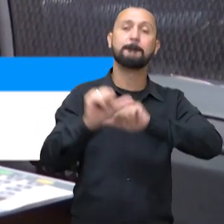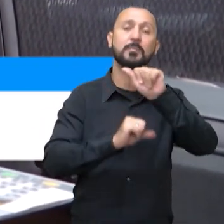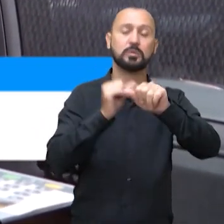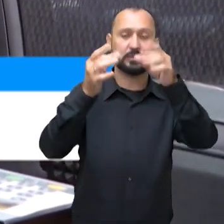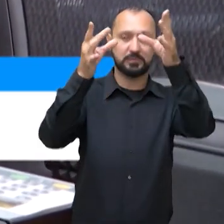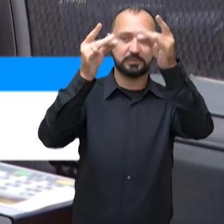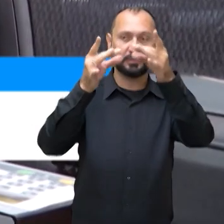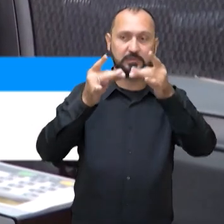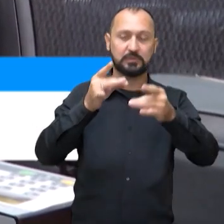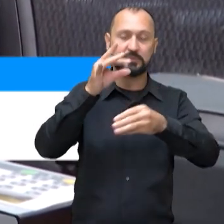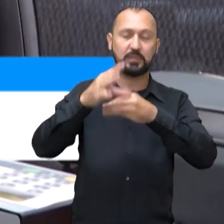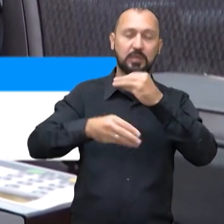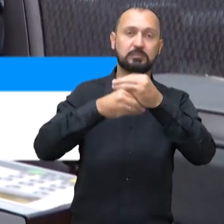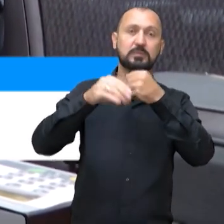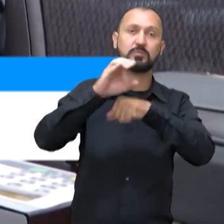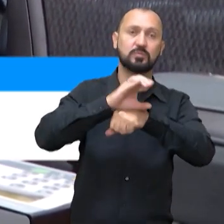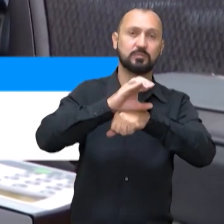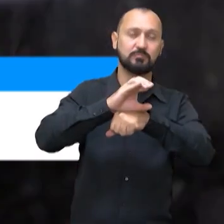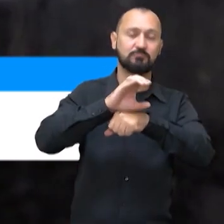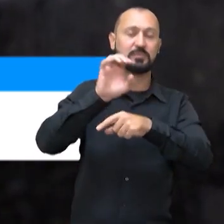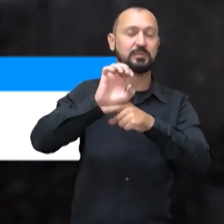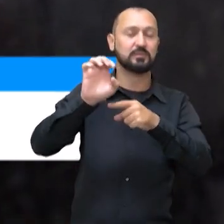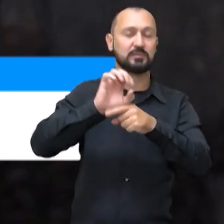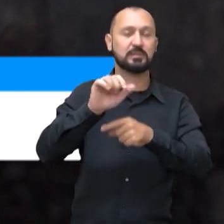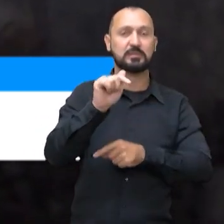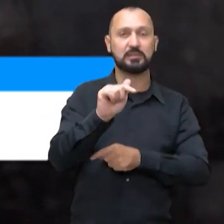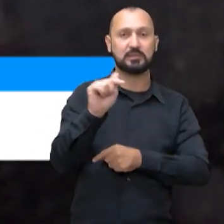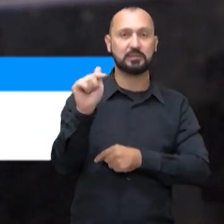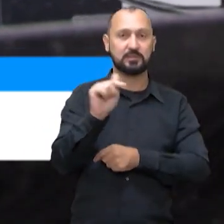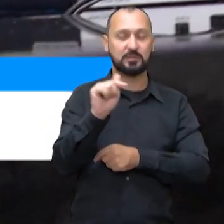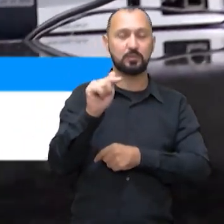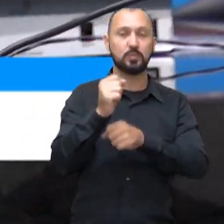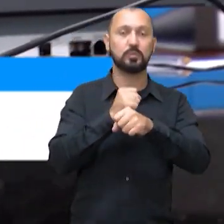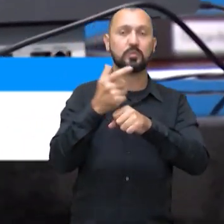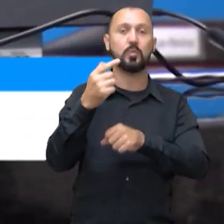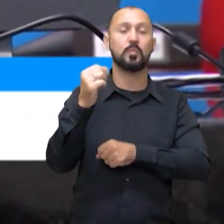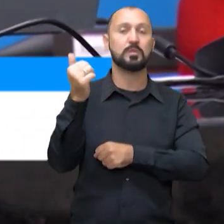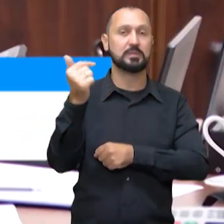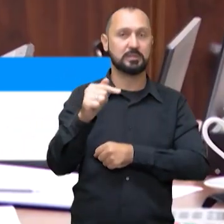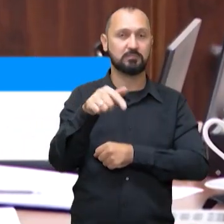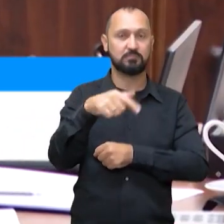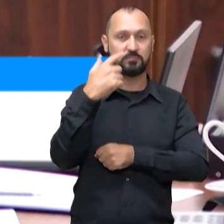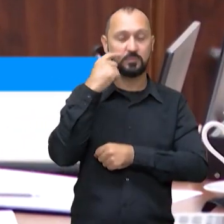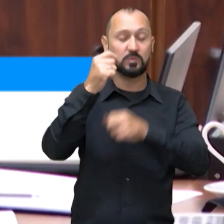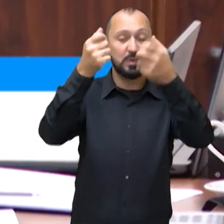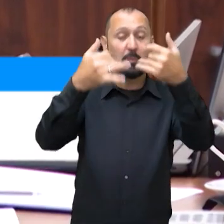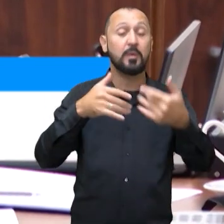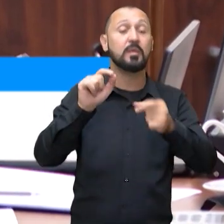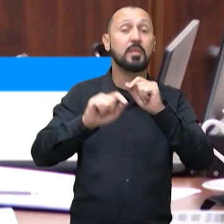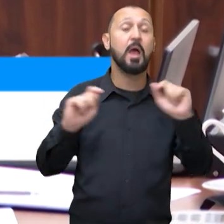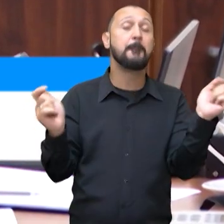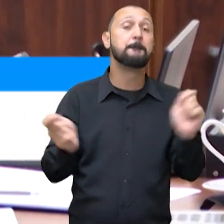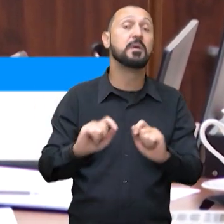modifica itens da Emenda Constitucional 77 de 2017. A matéria trata da possibilidade